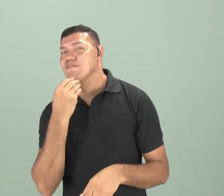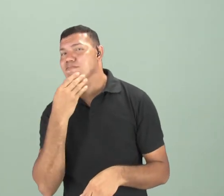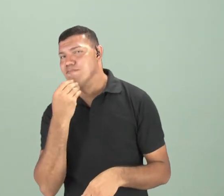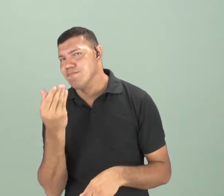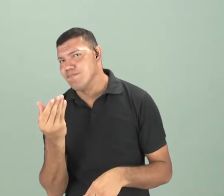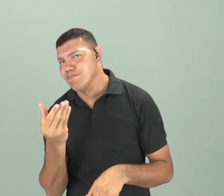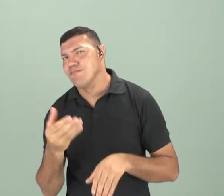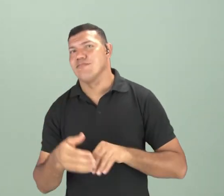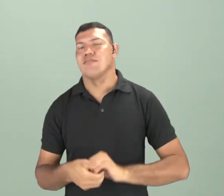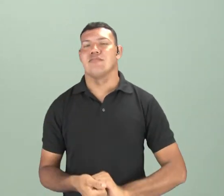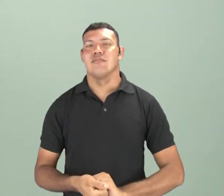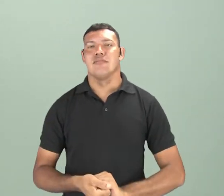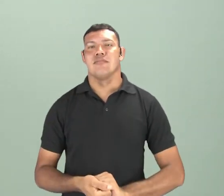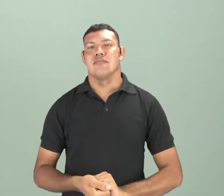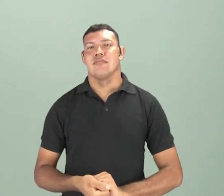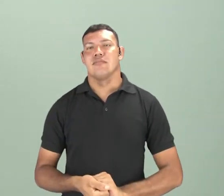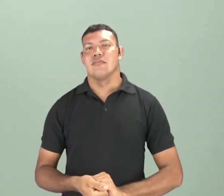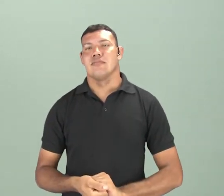atua